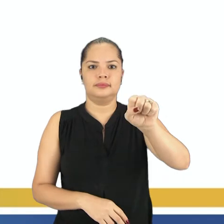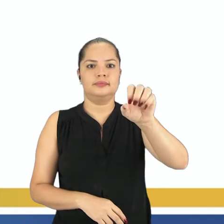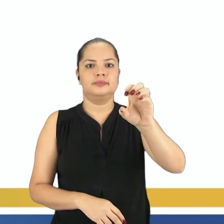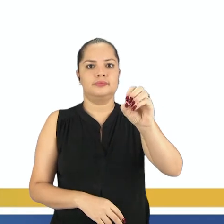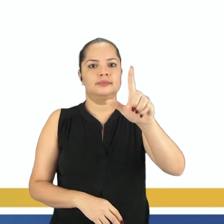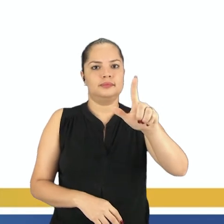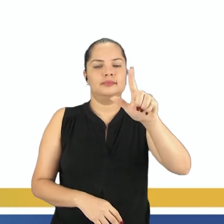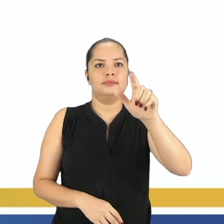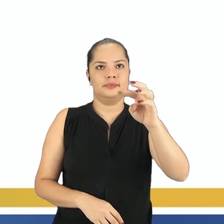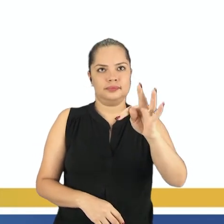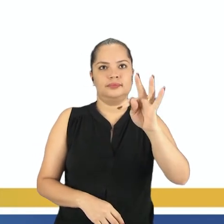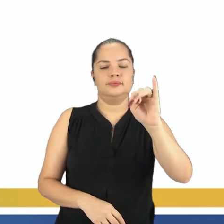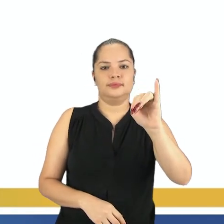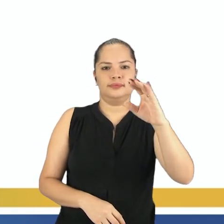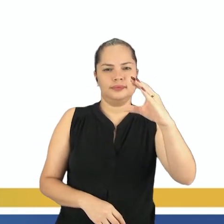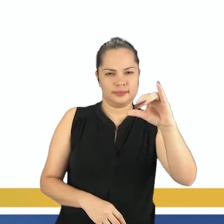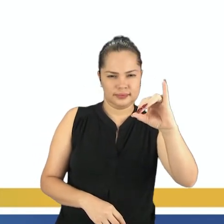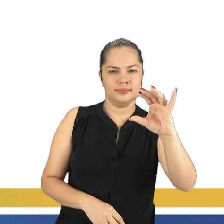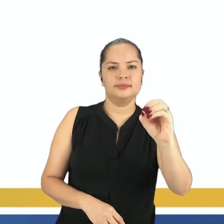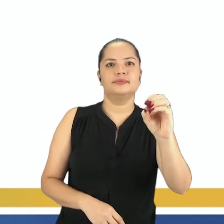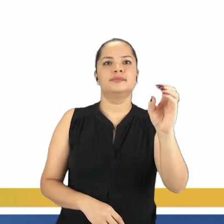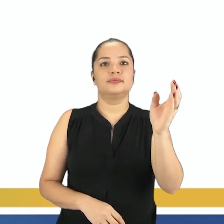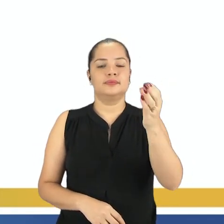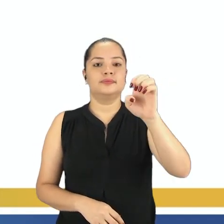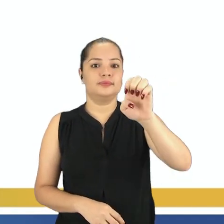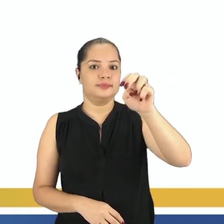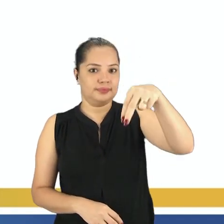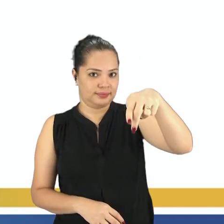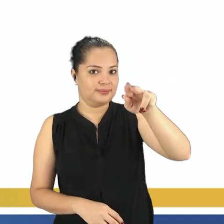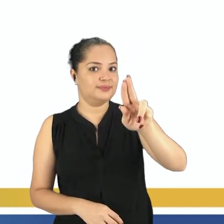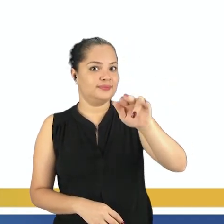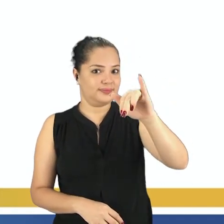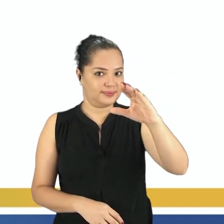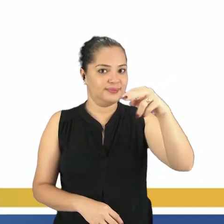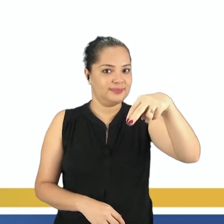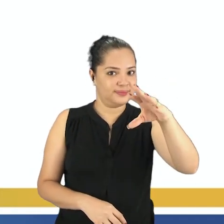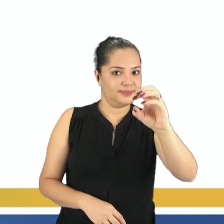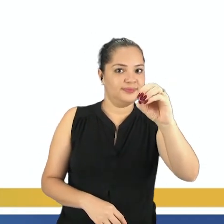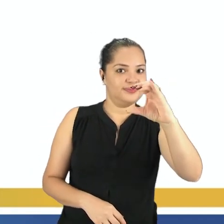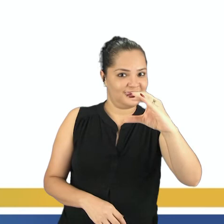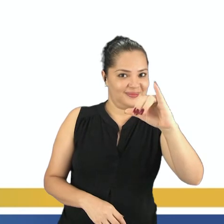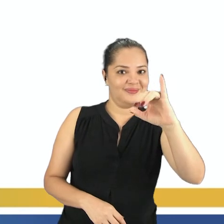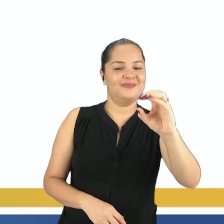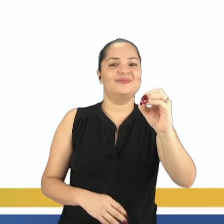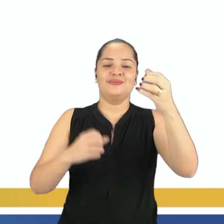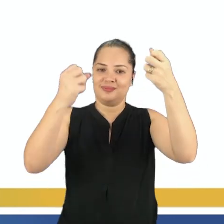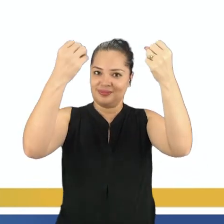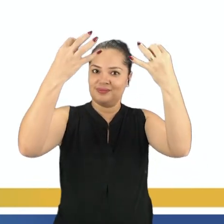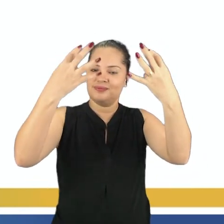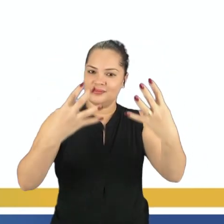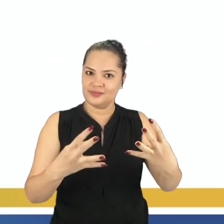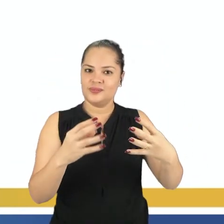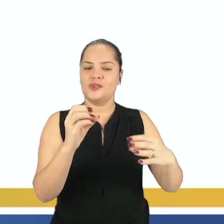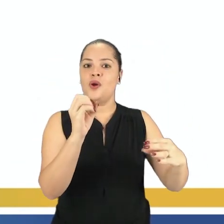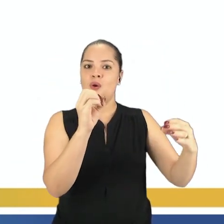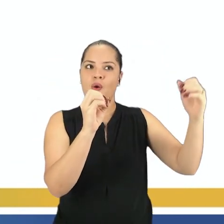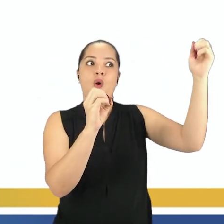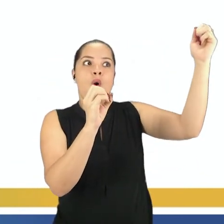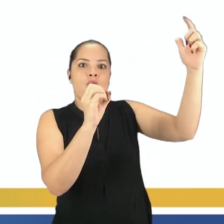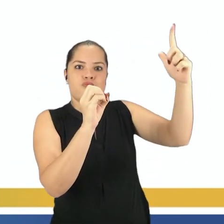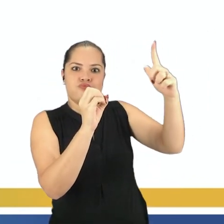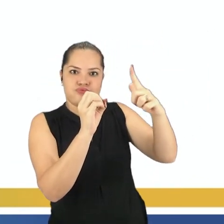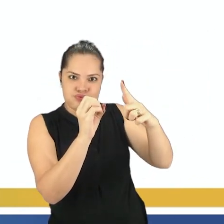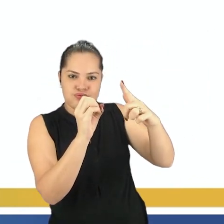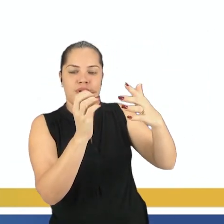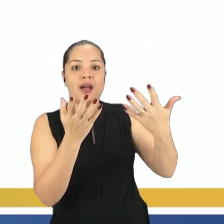No solstício, é o momento em que a Terra está em sua inclinação máxima. Então, um dos hemisférios vai receber mais energia do que o outro. No